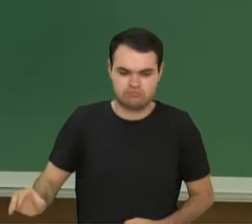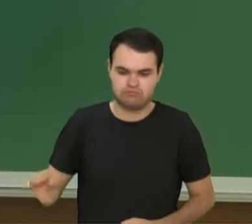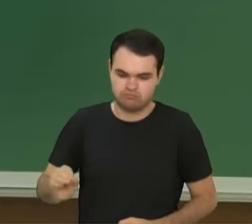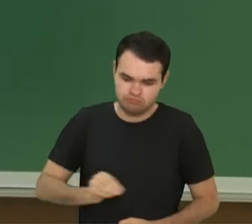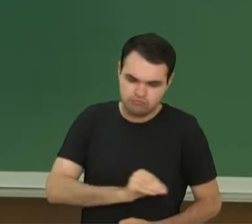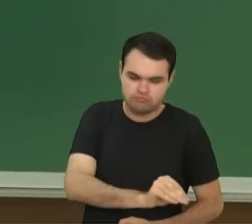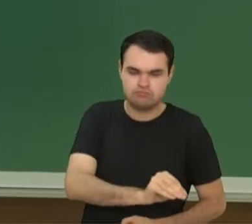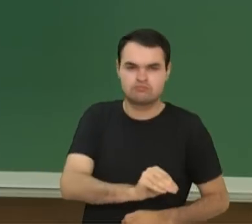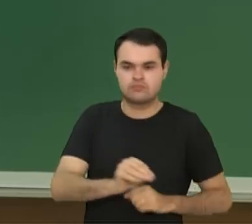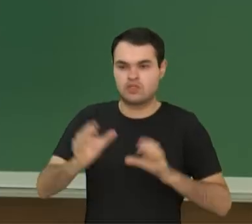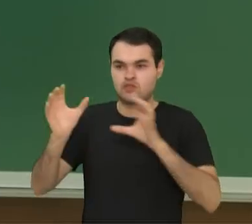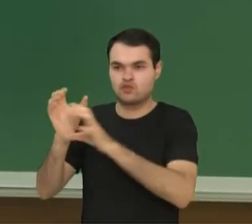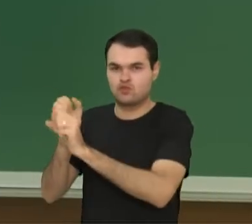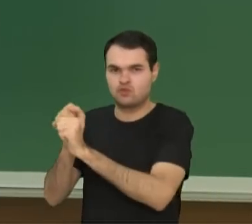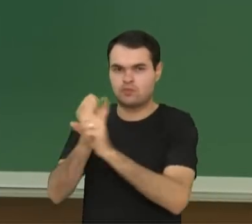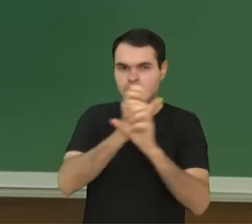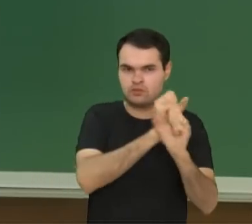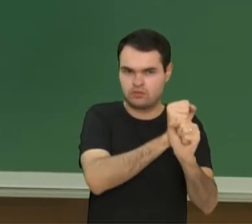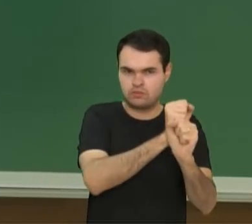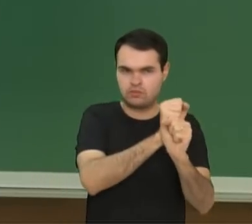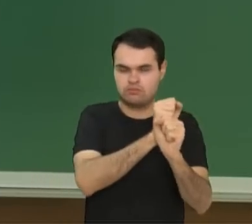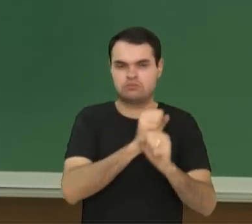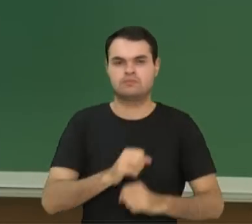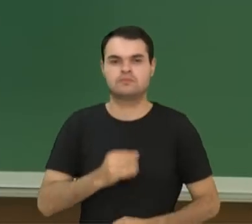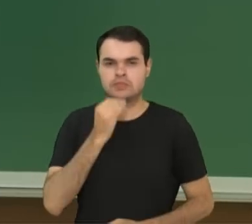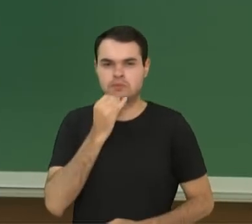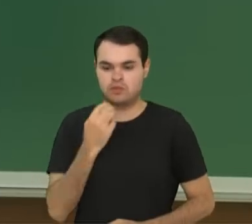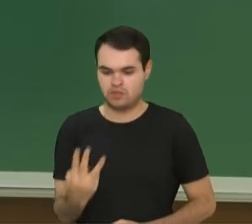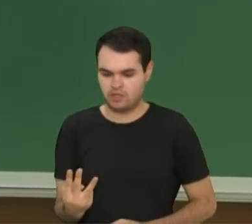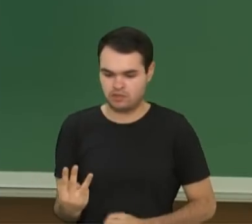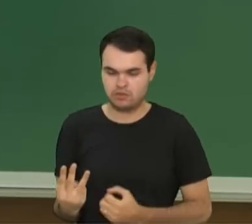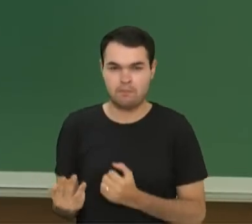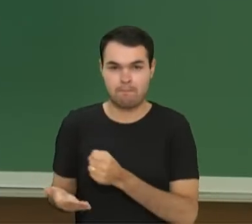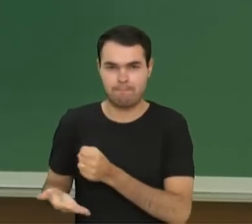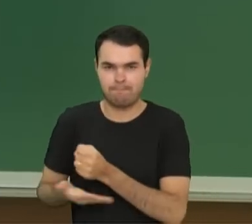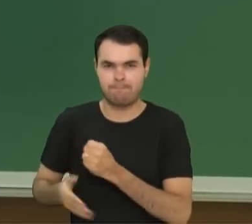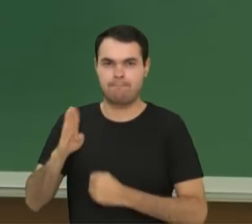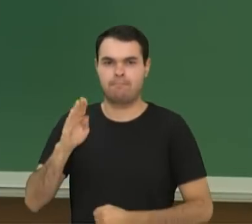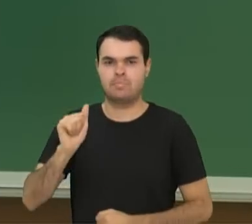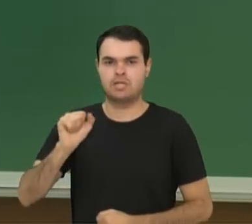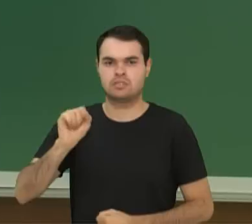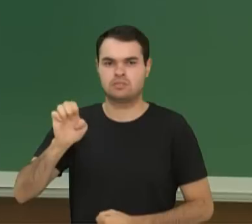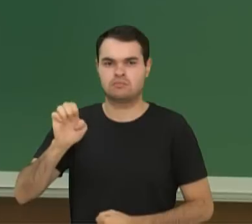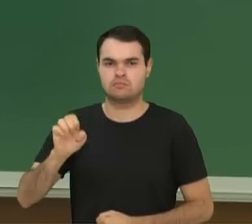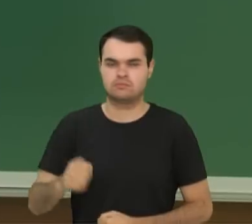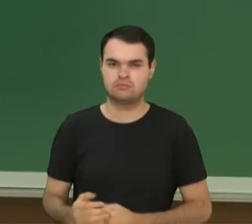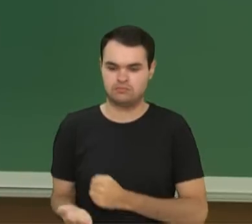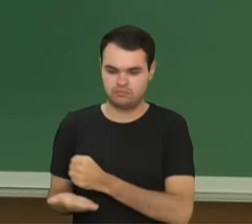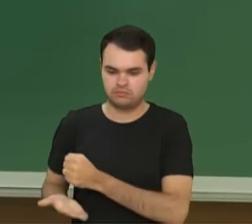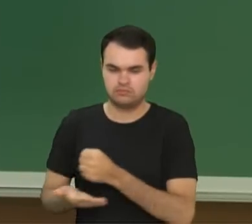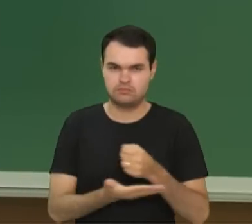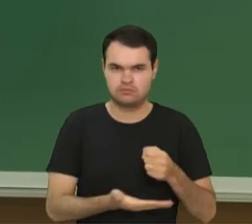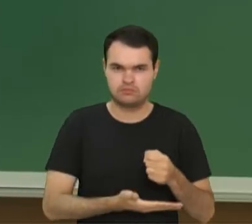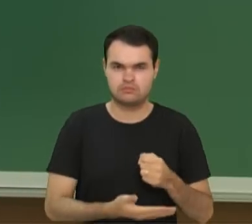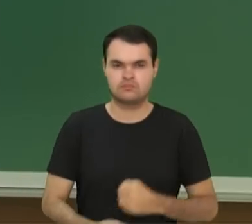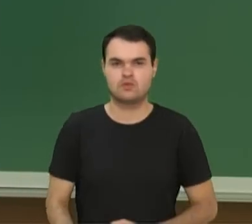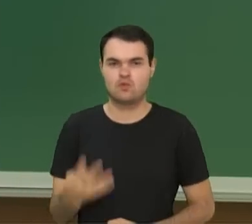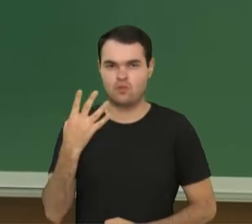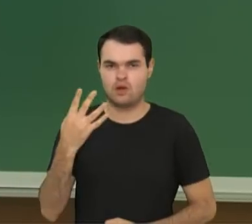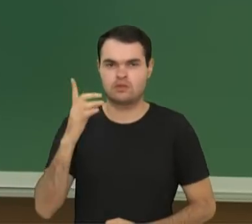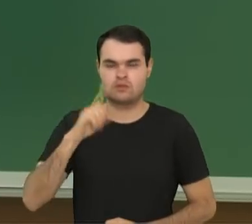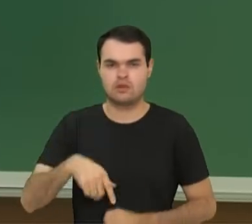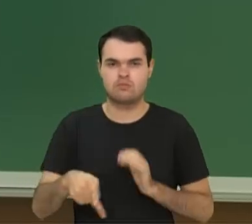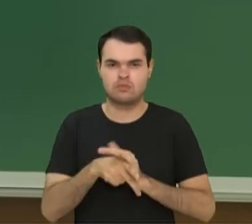expoentes. Relembrando, a parte aqui, por exemplo, o 3, a gente chama de base. E o 4 aqui é o expoente.